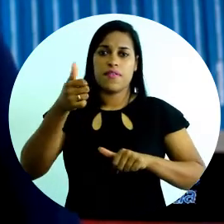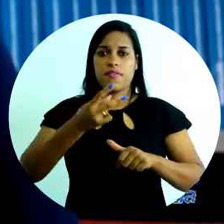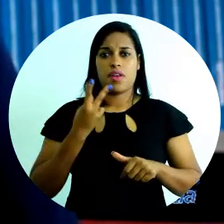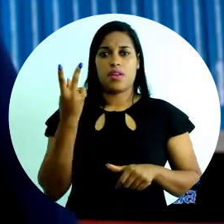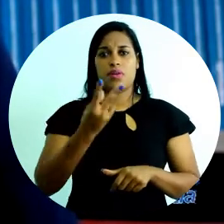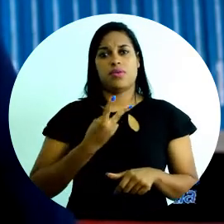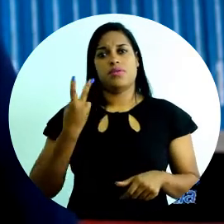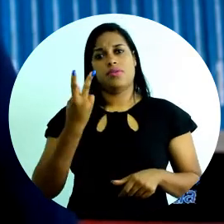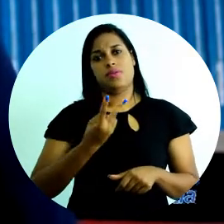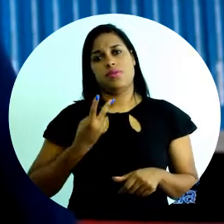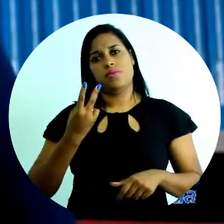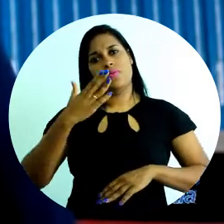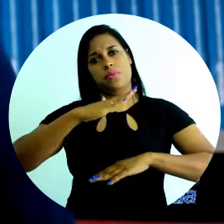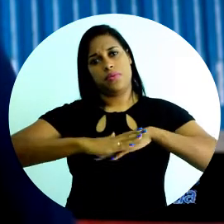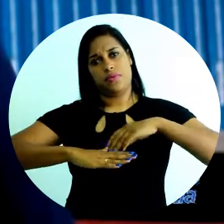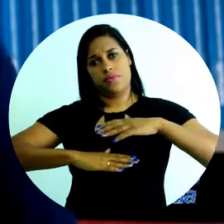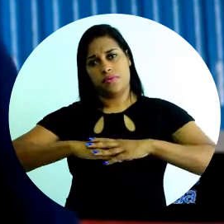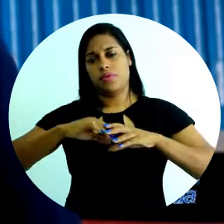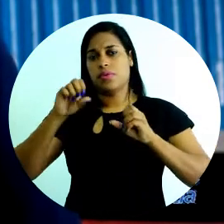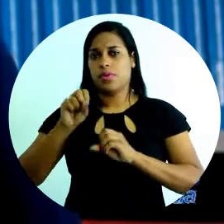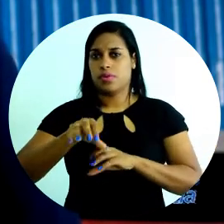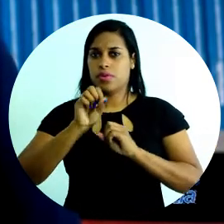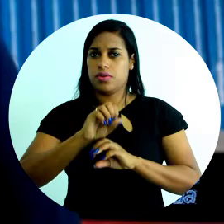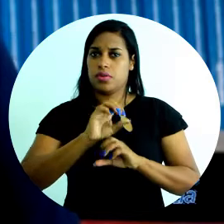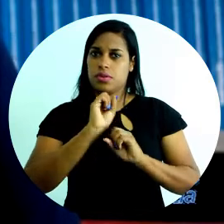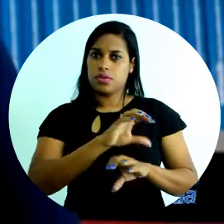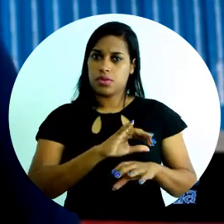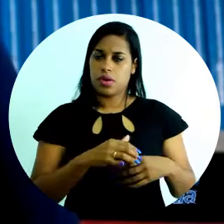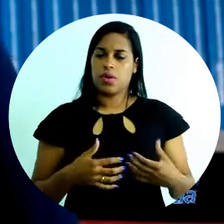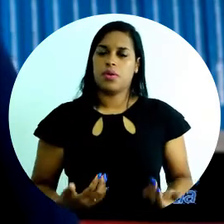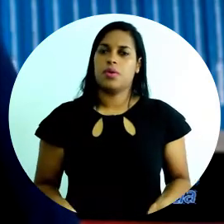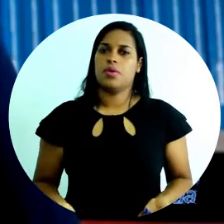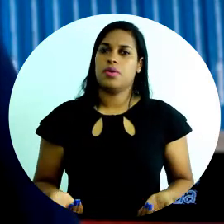a valorização do profissional de educação enquanto